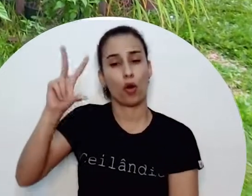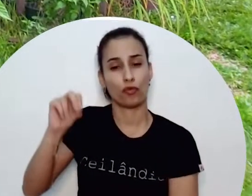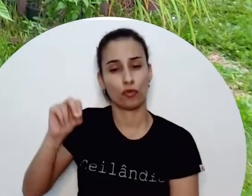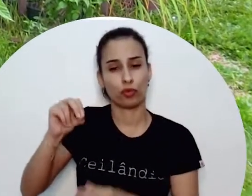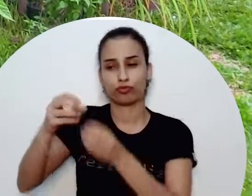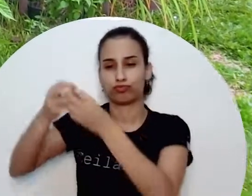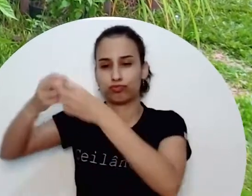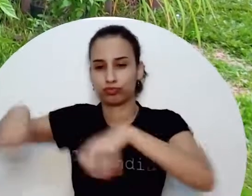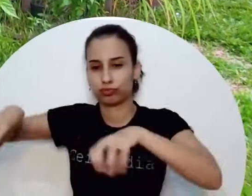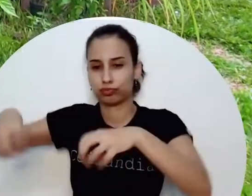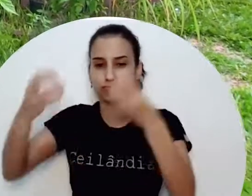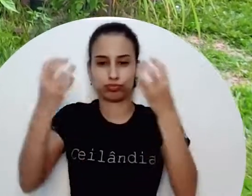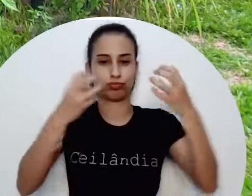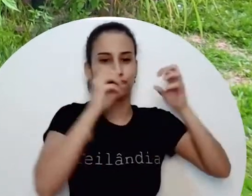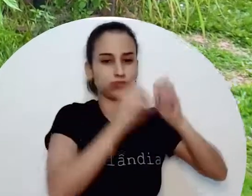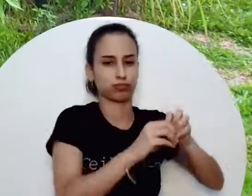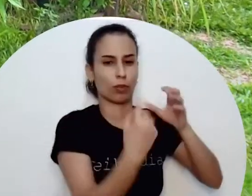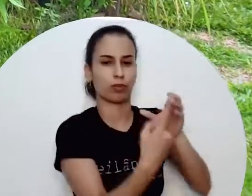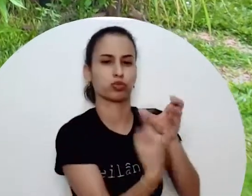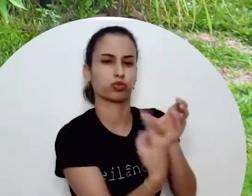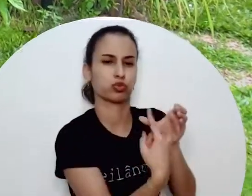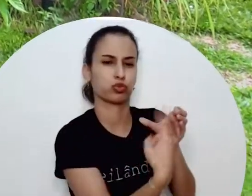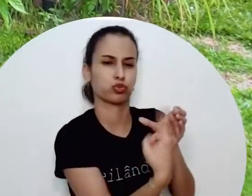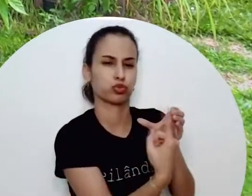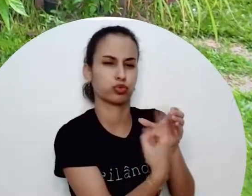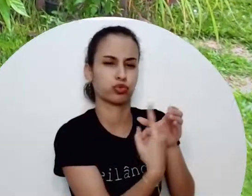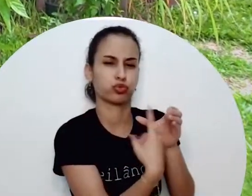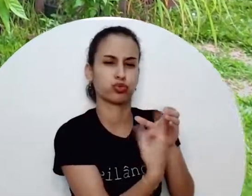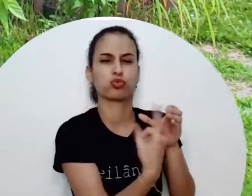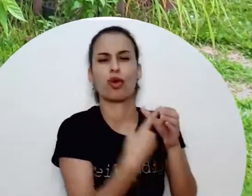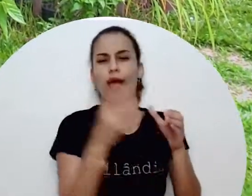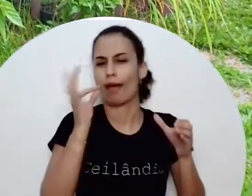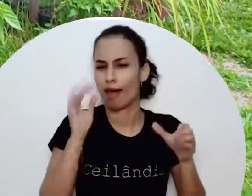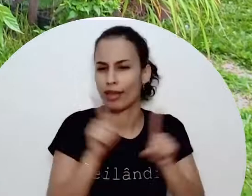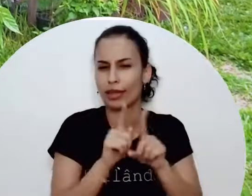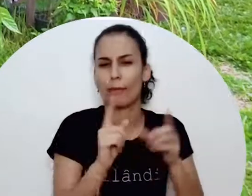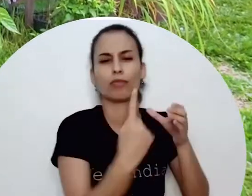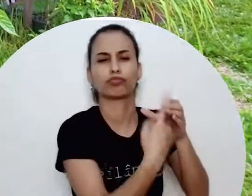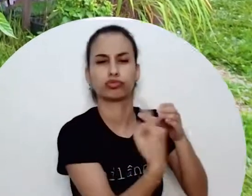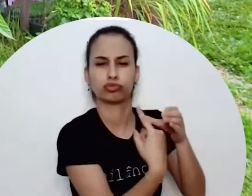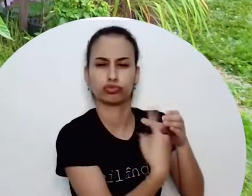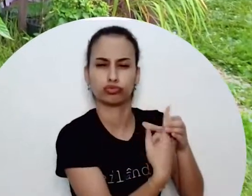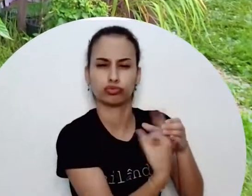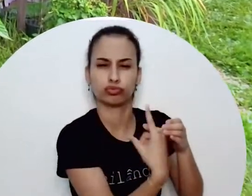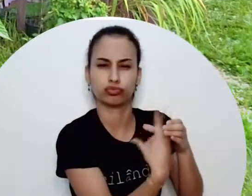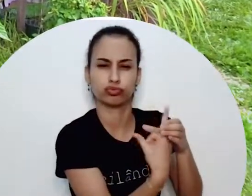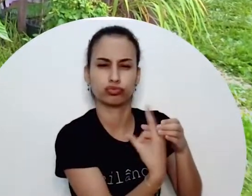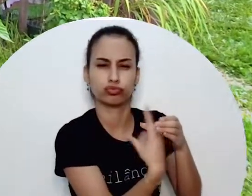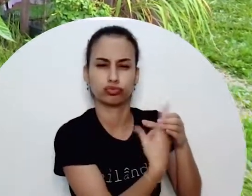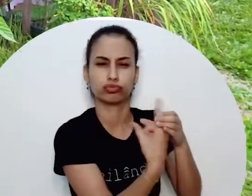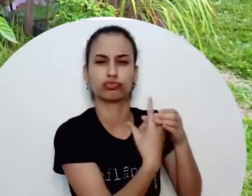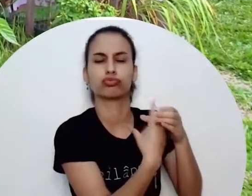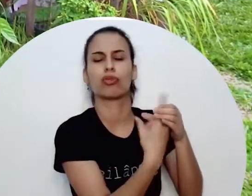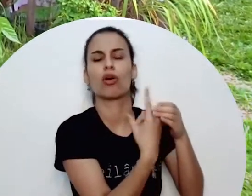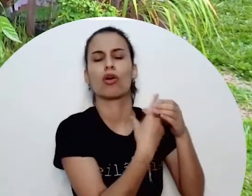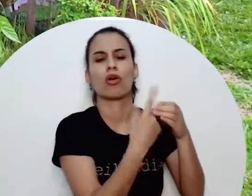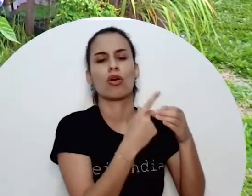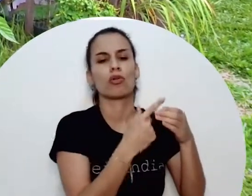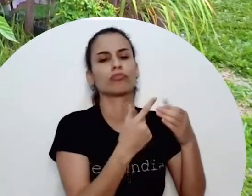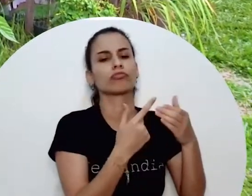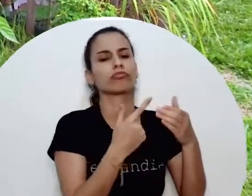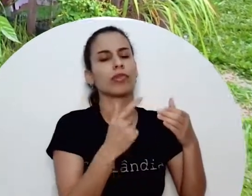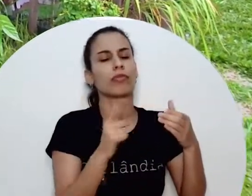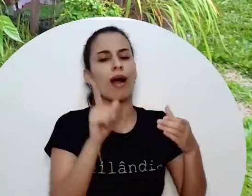bater as cascas junto com a casca de ovo e com a casca e com a borra de café. Pode bater tudo no liquidificador, coar